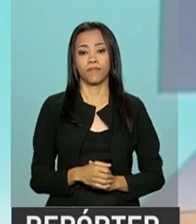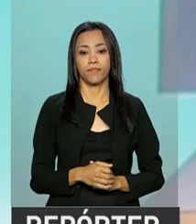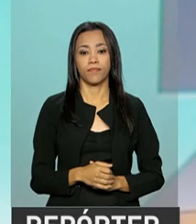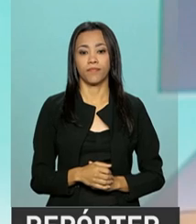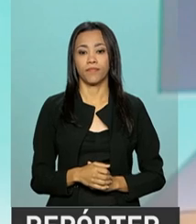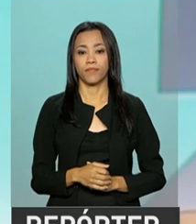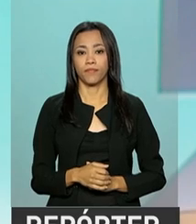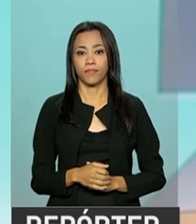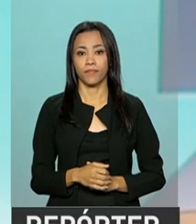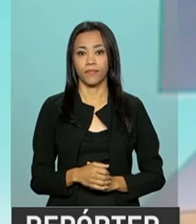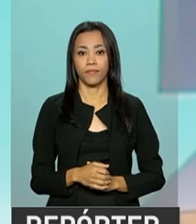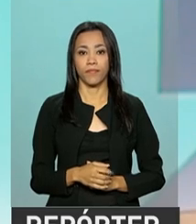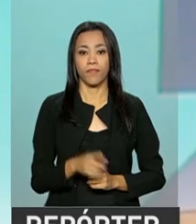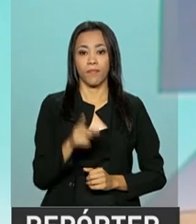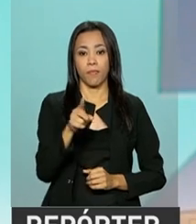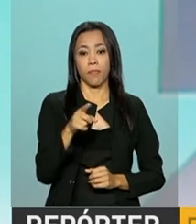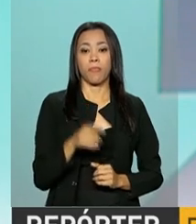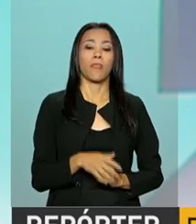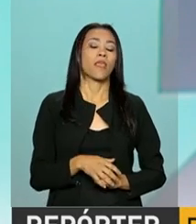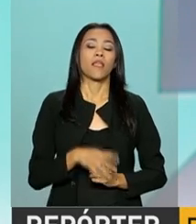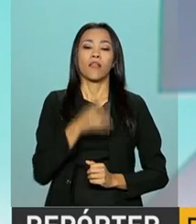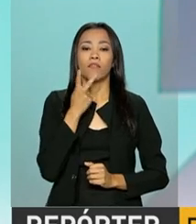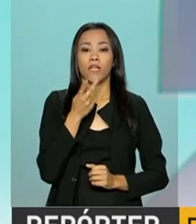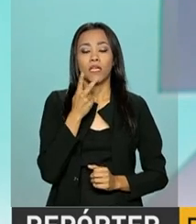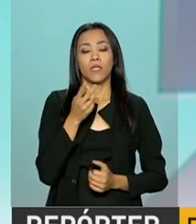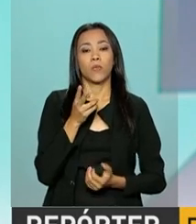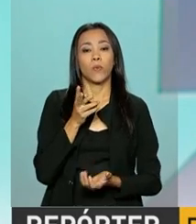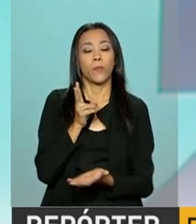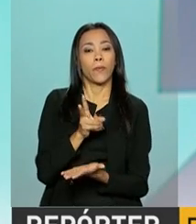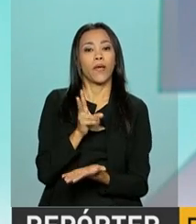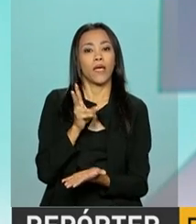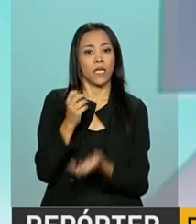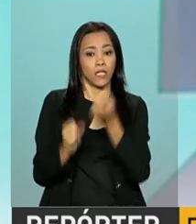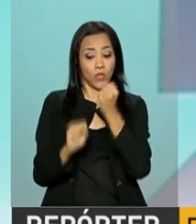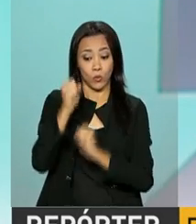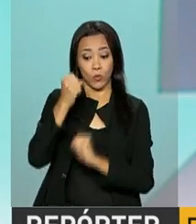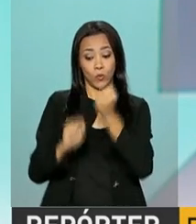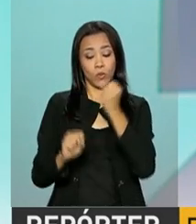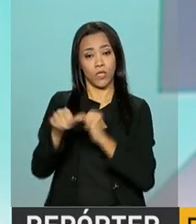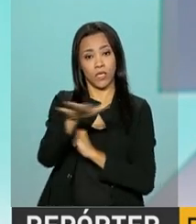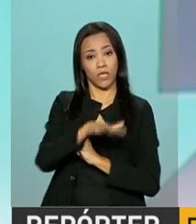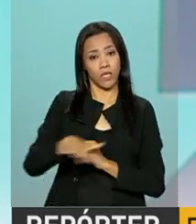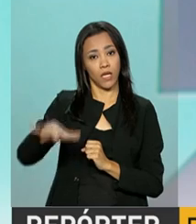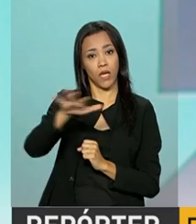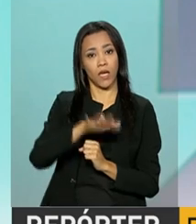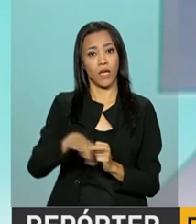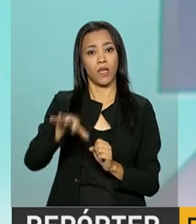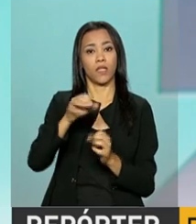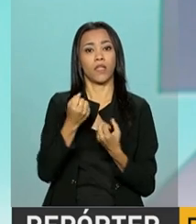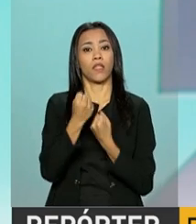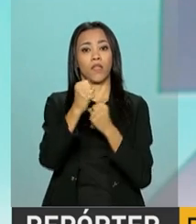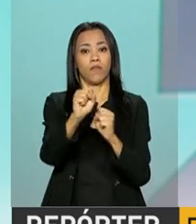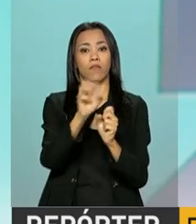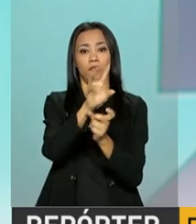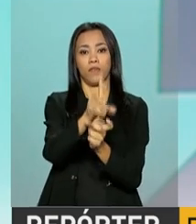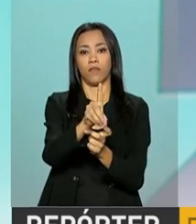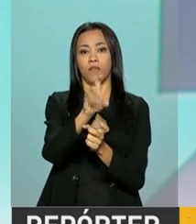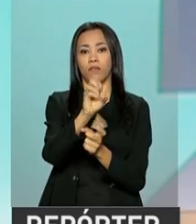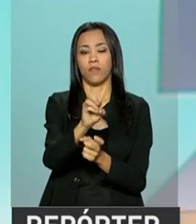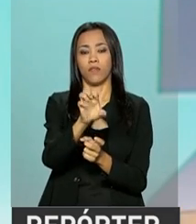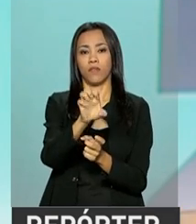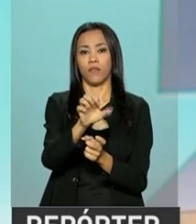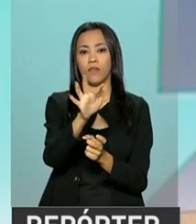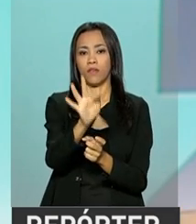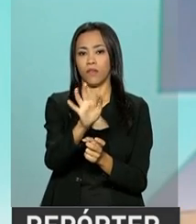investidores essa mesma base industrial de defesa ela é responsável por 60.000 empregos